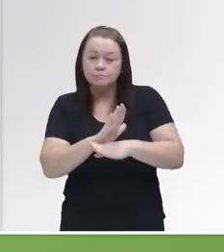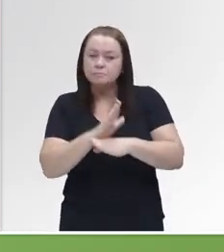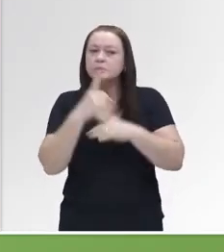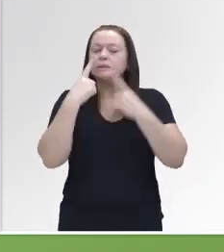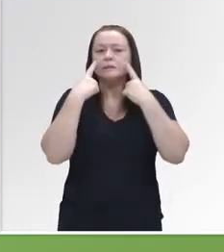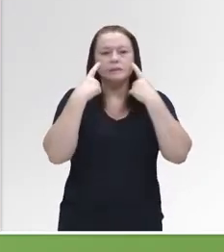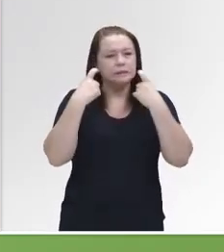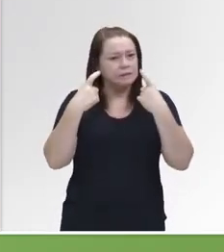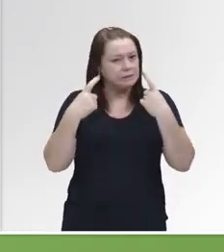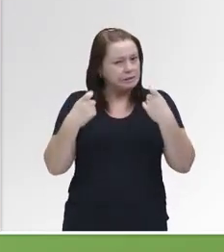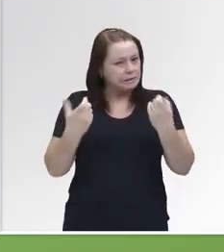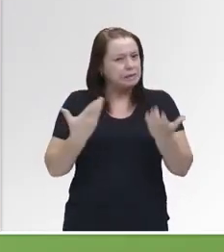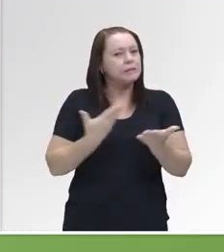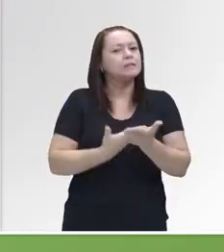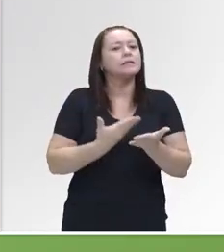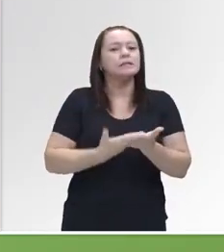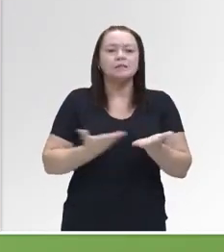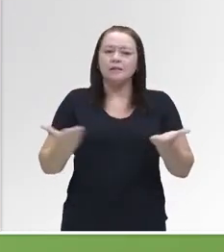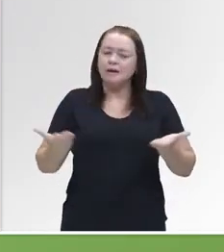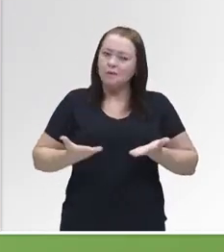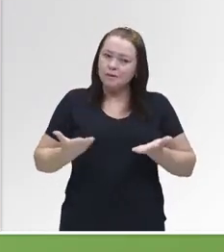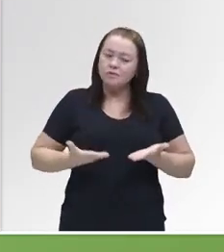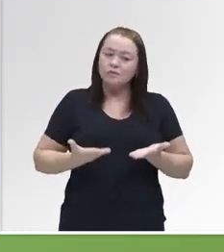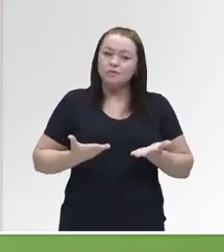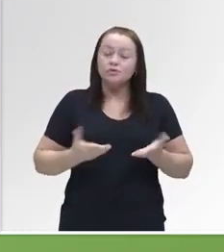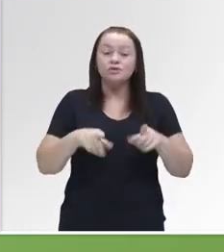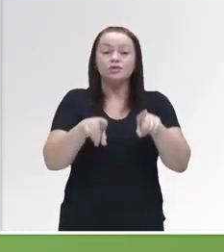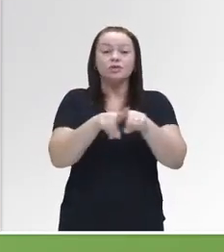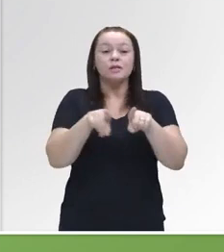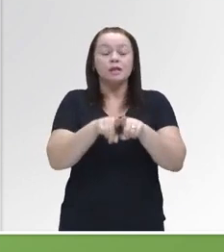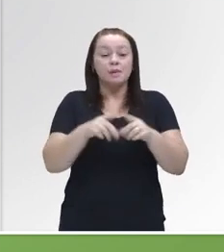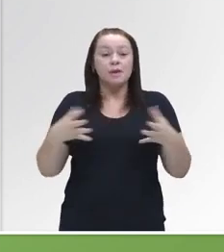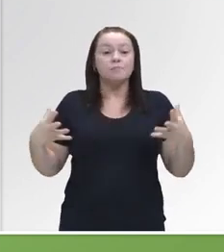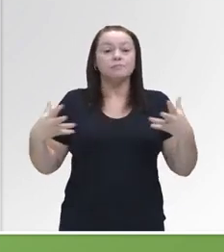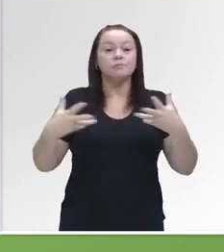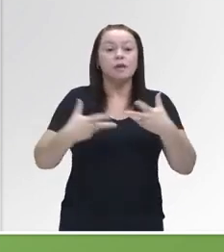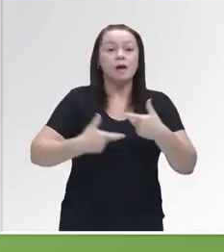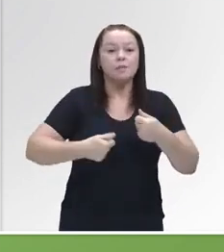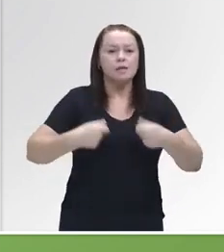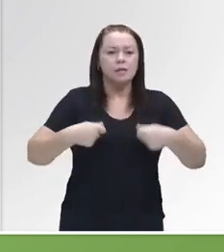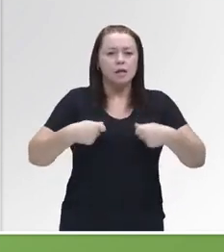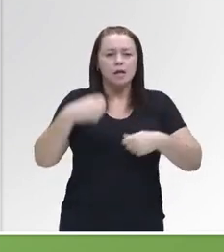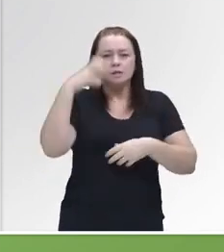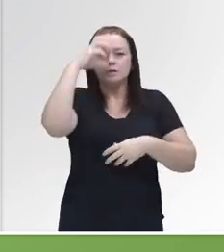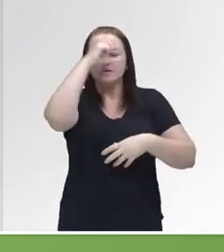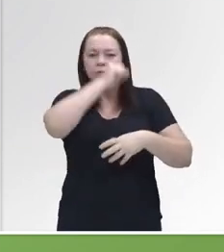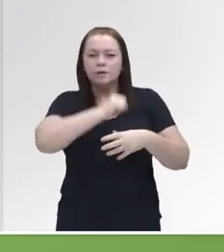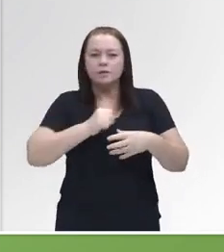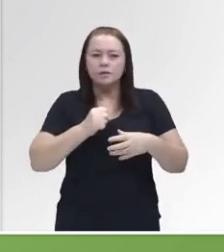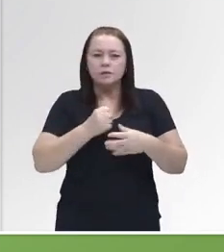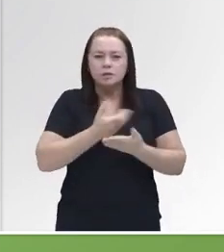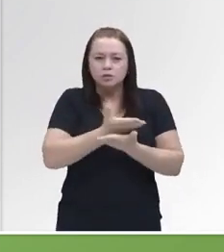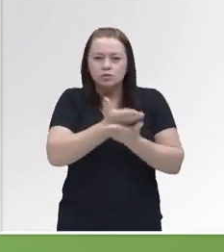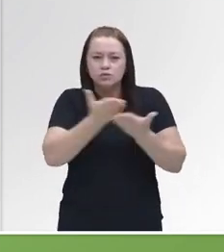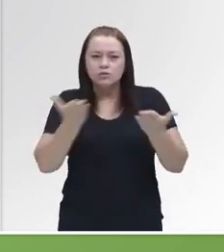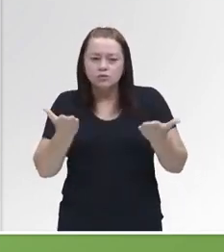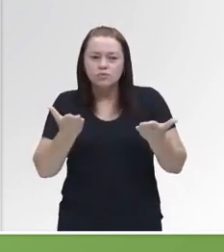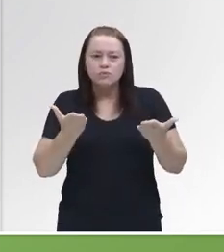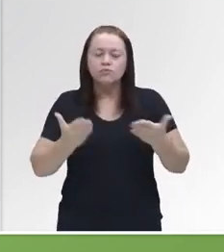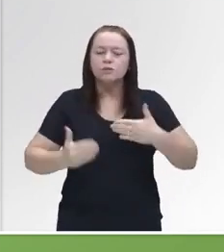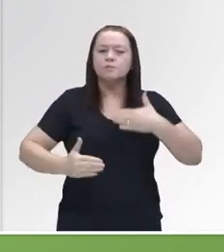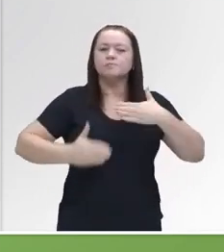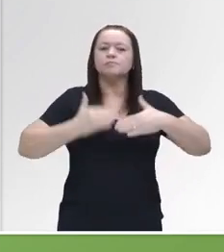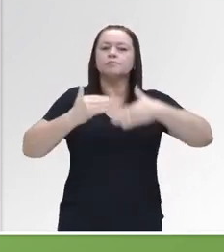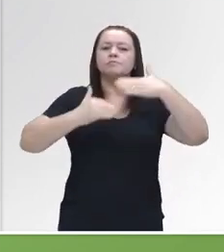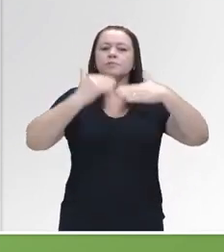aula de hoje. E a habilidade que eu preciso desenvolver hoje com vocês,